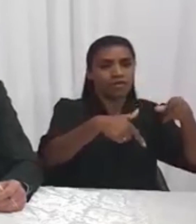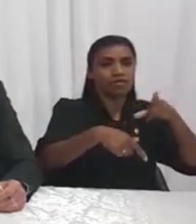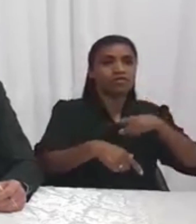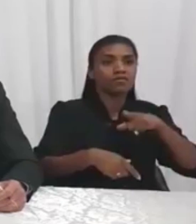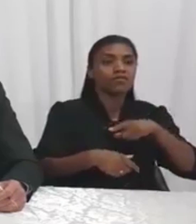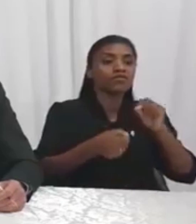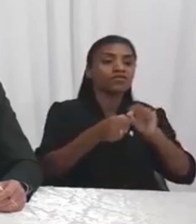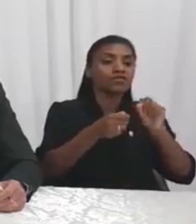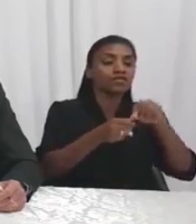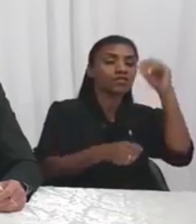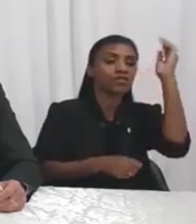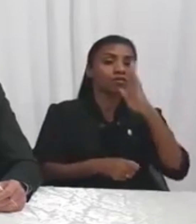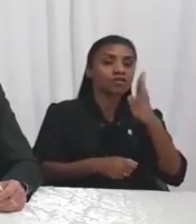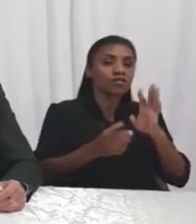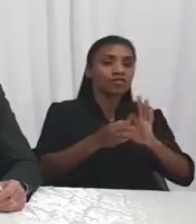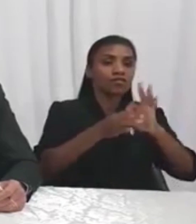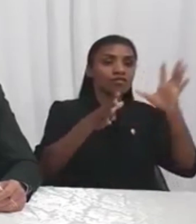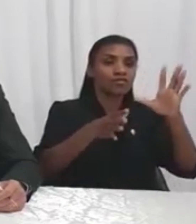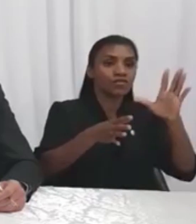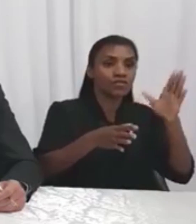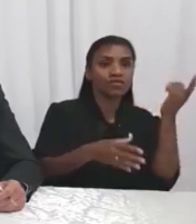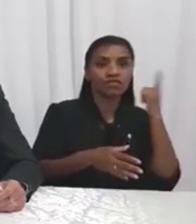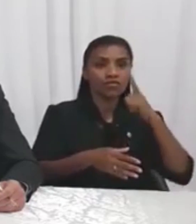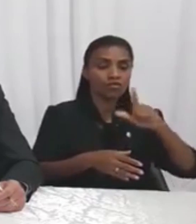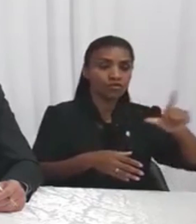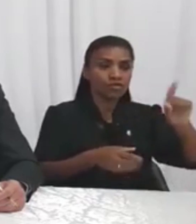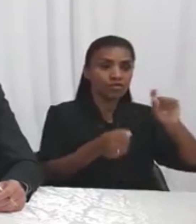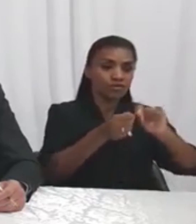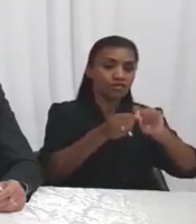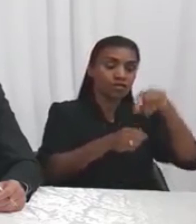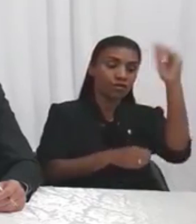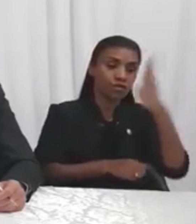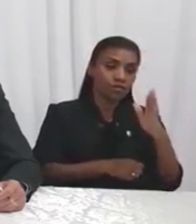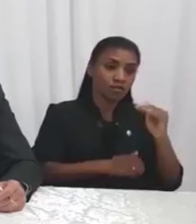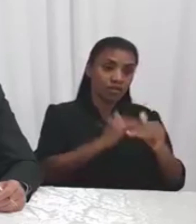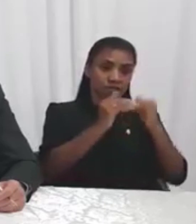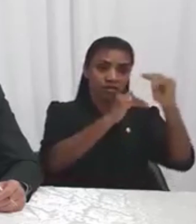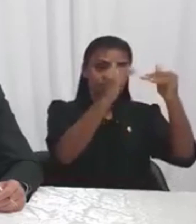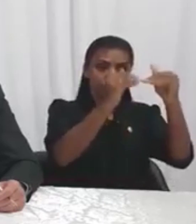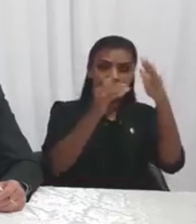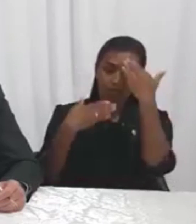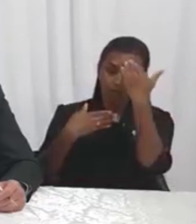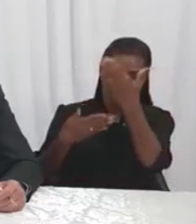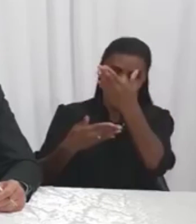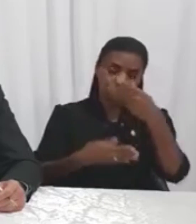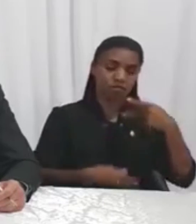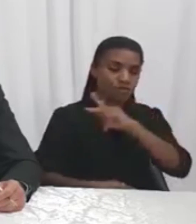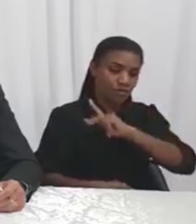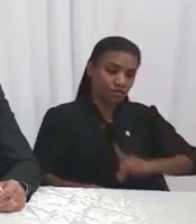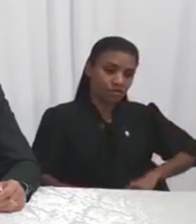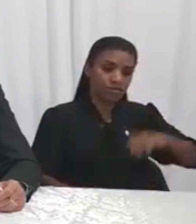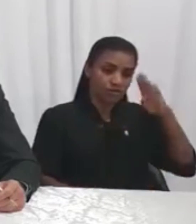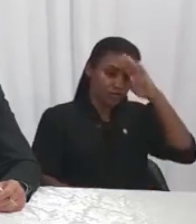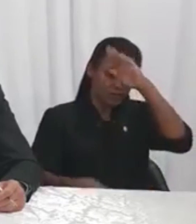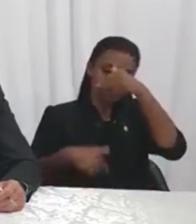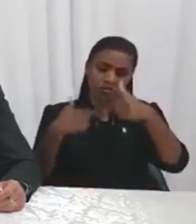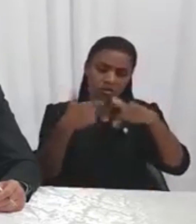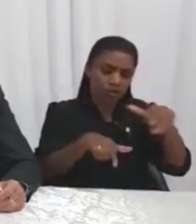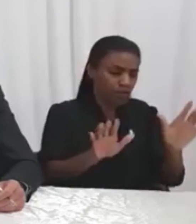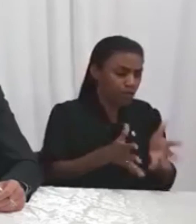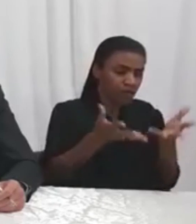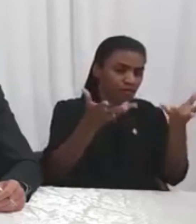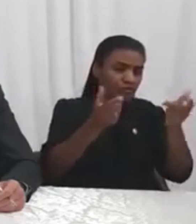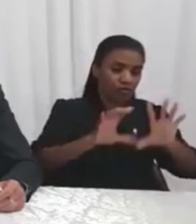tirar o Brasil do fundo do poço que nos colocaram. Eu agradeço ao presidente Bolsonaro esse trabalho maravilhoso,